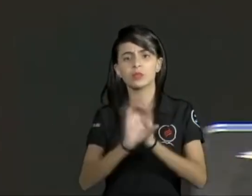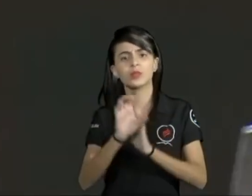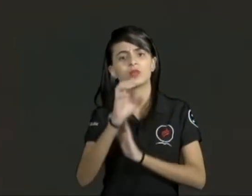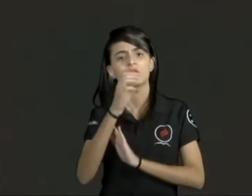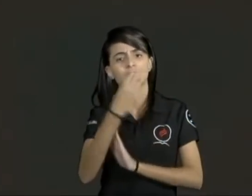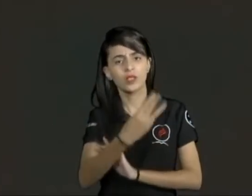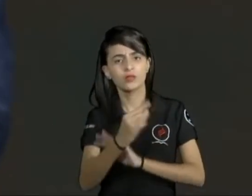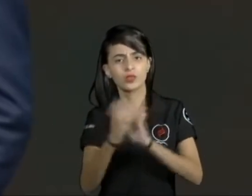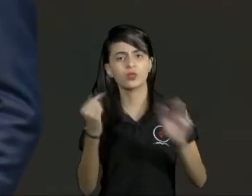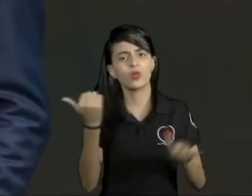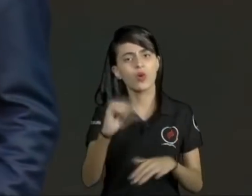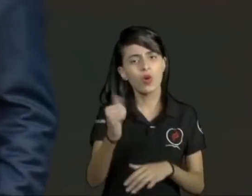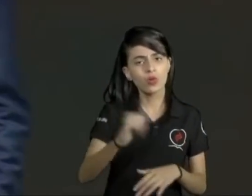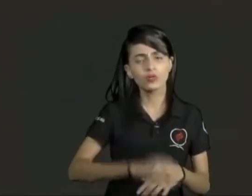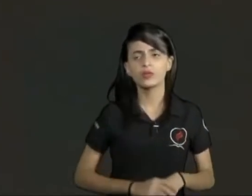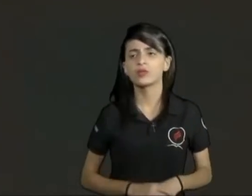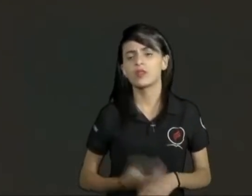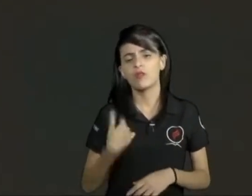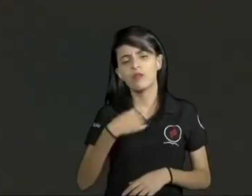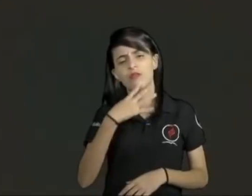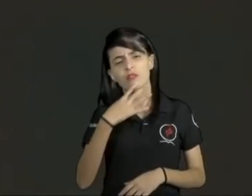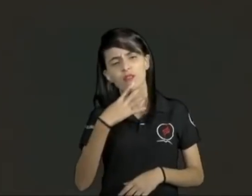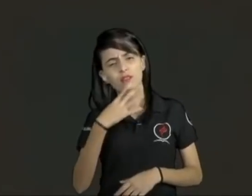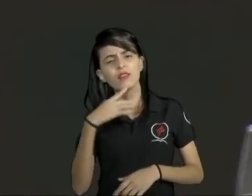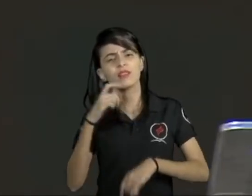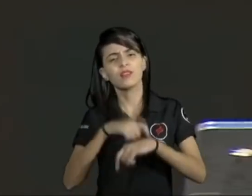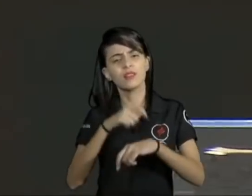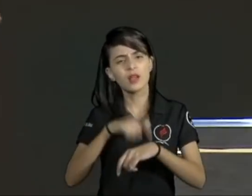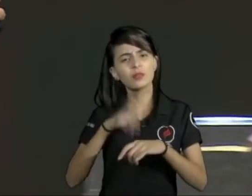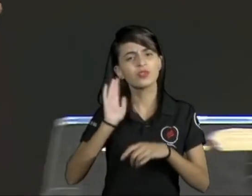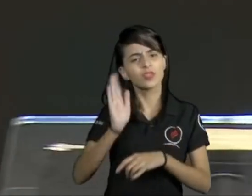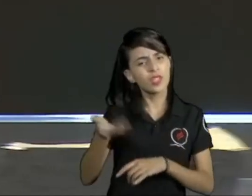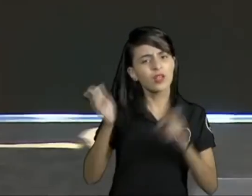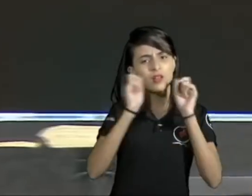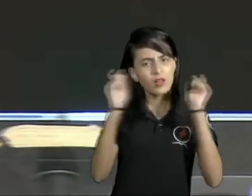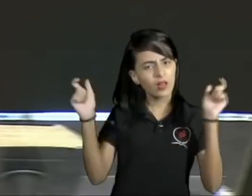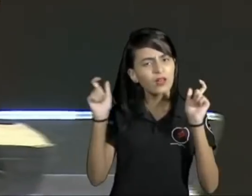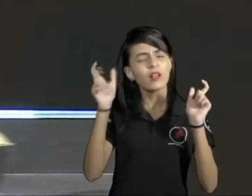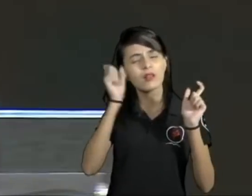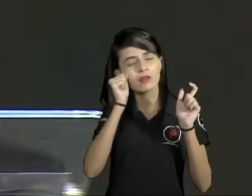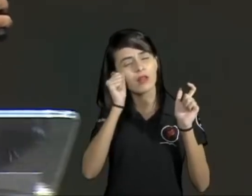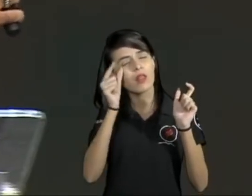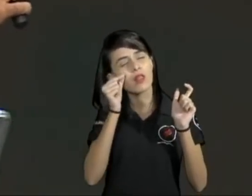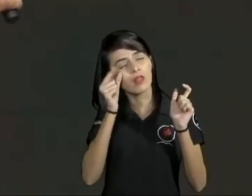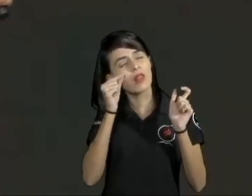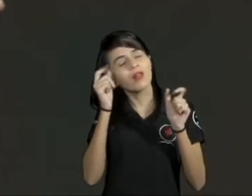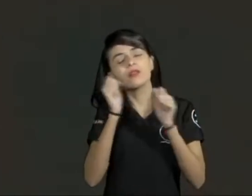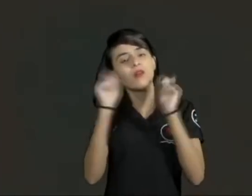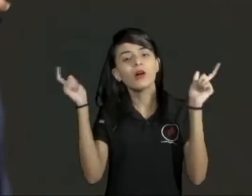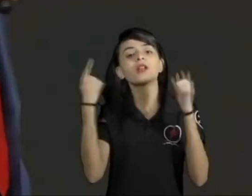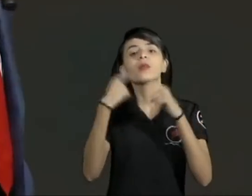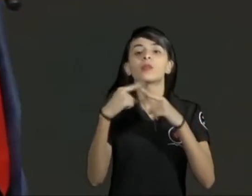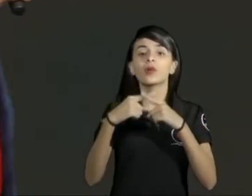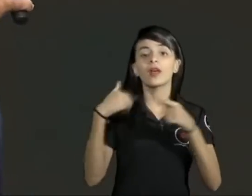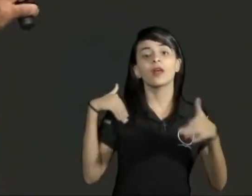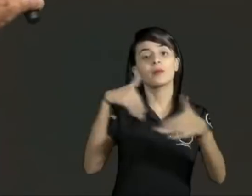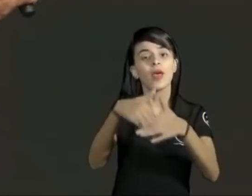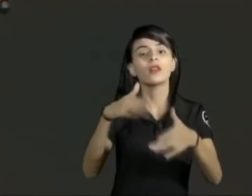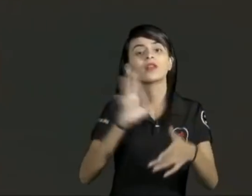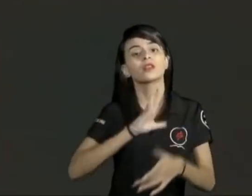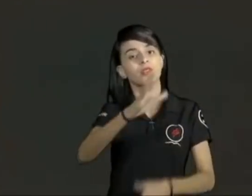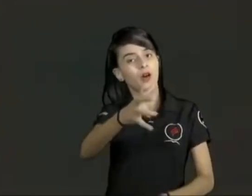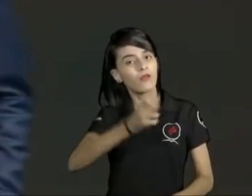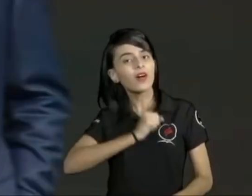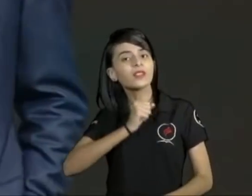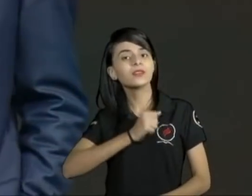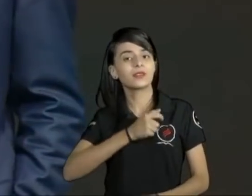Porque isto digo conhecendo o tempo que já é hora de despertarmos do sono porque a nossa salvação está mais perto de nós do que